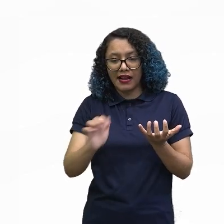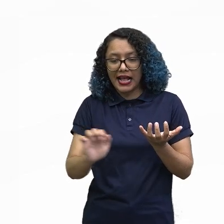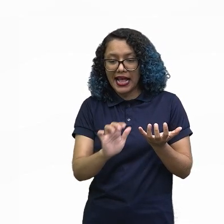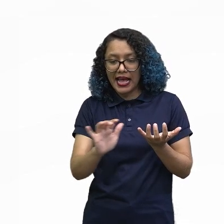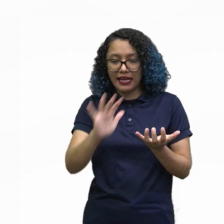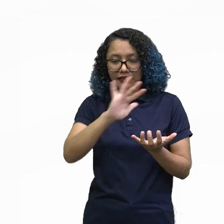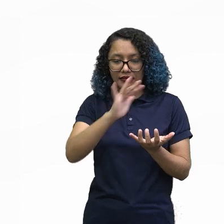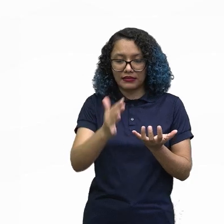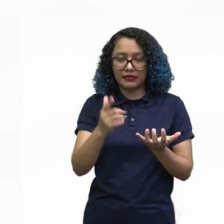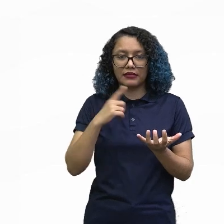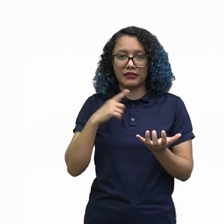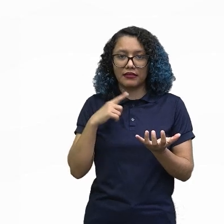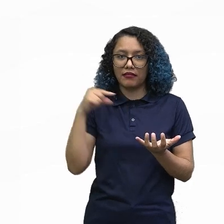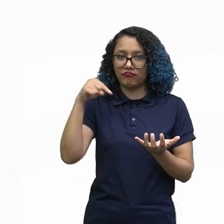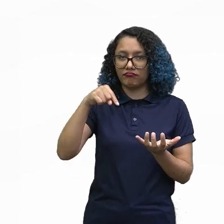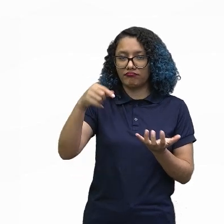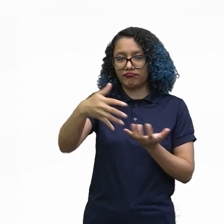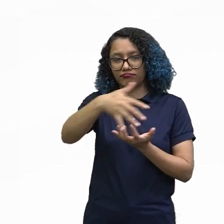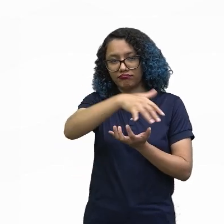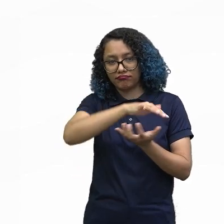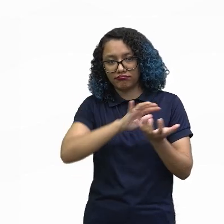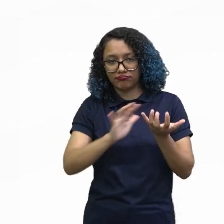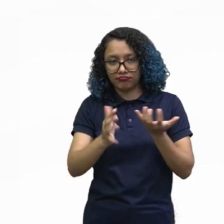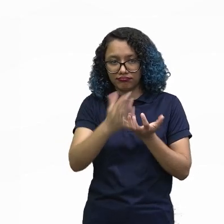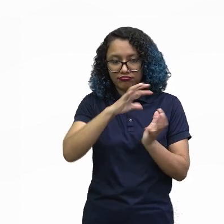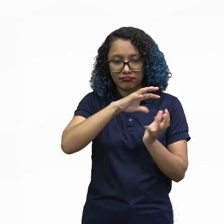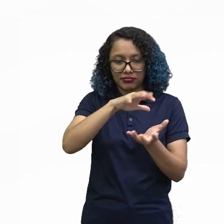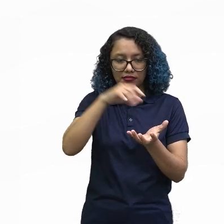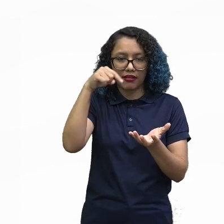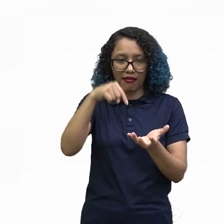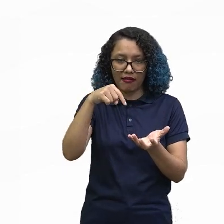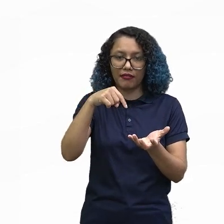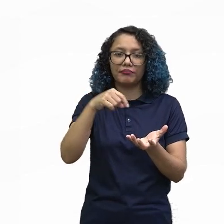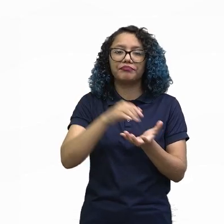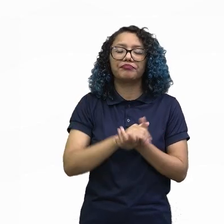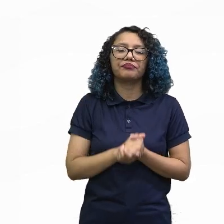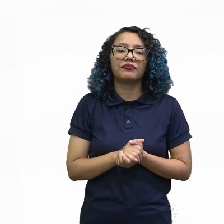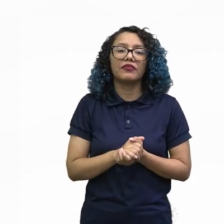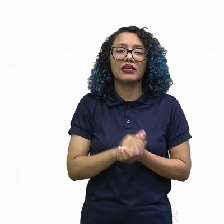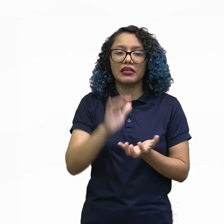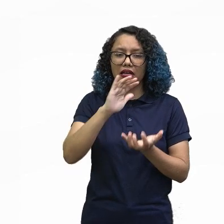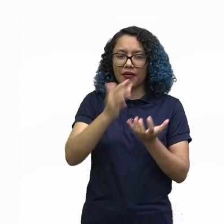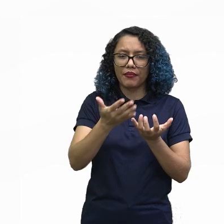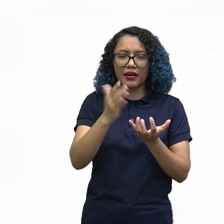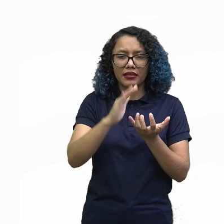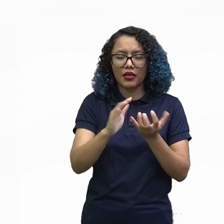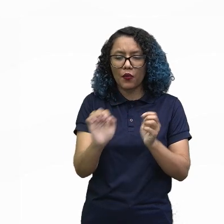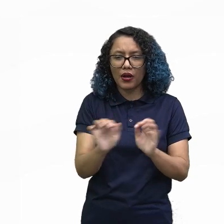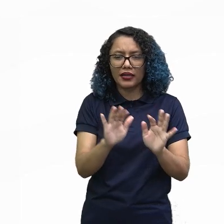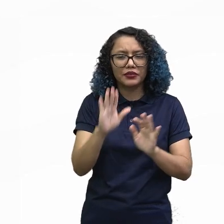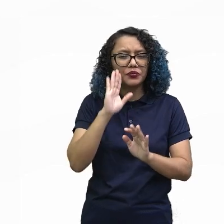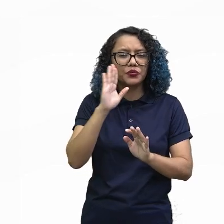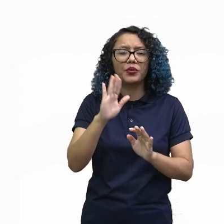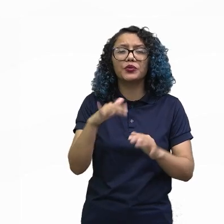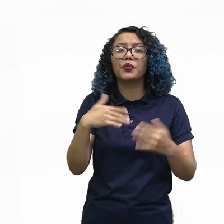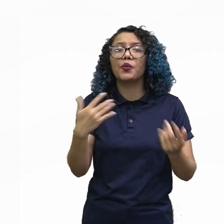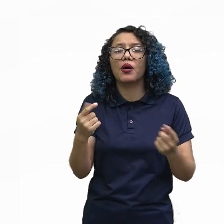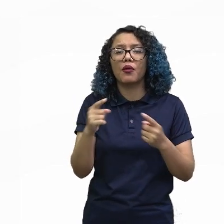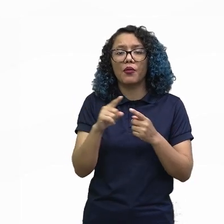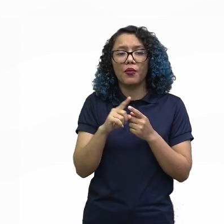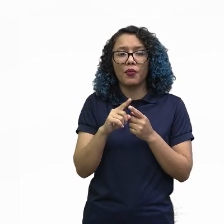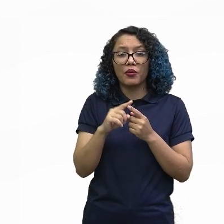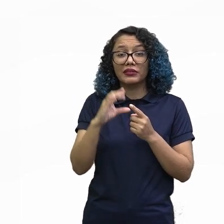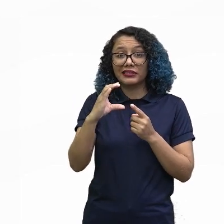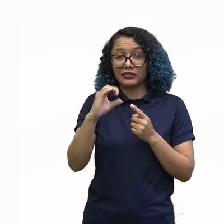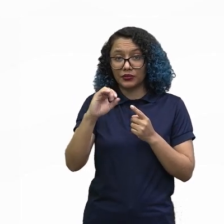cobre a superfície da Terra. Essa camada, ela é composta principalmente por gás carbônico, aí